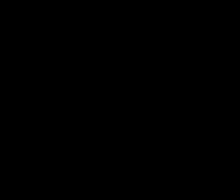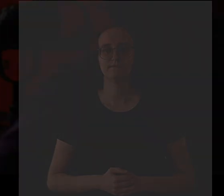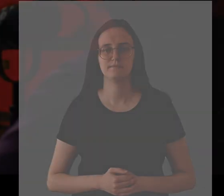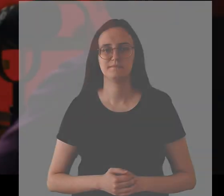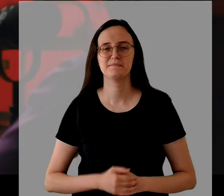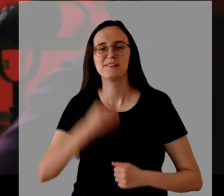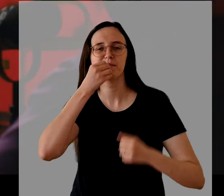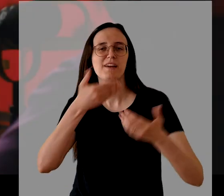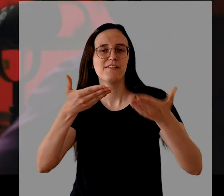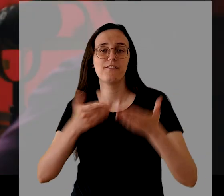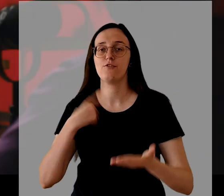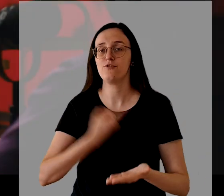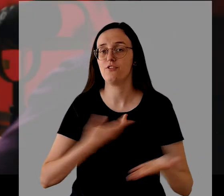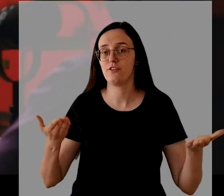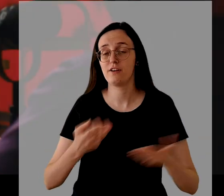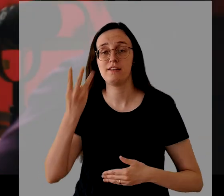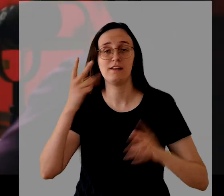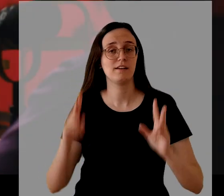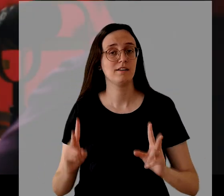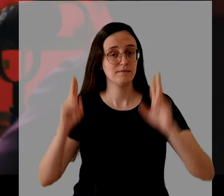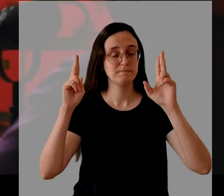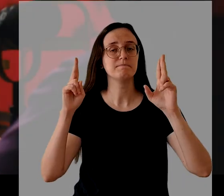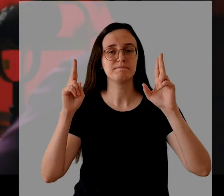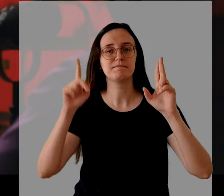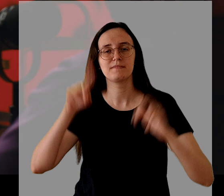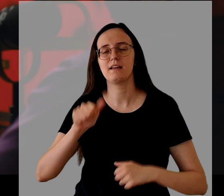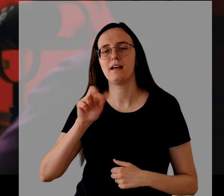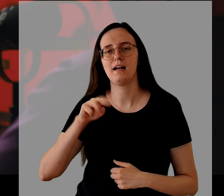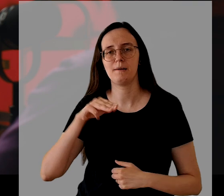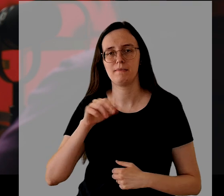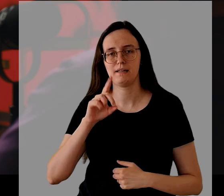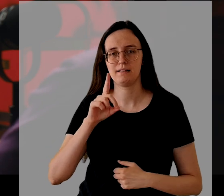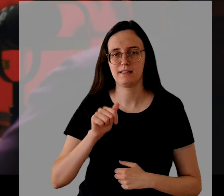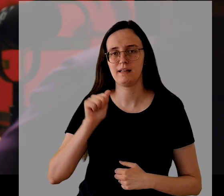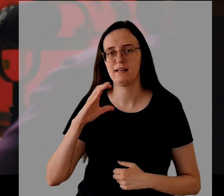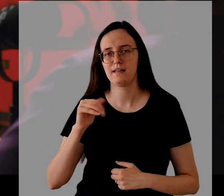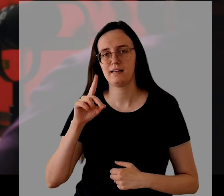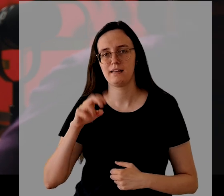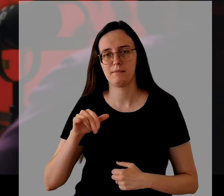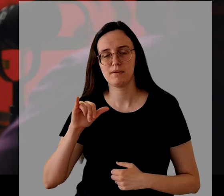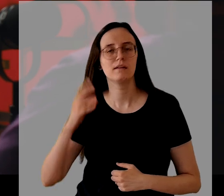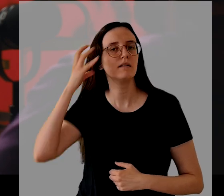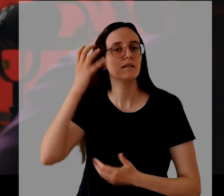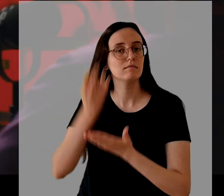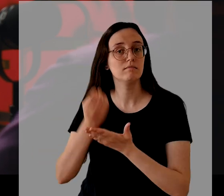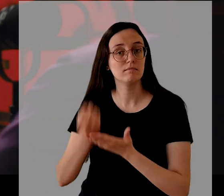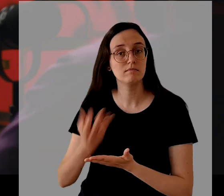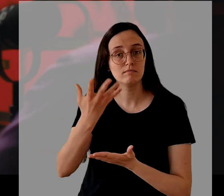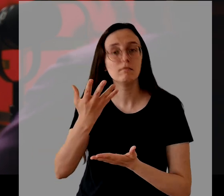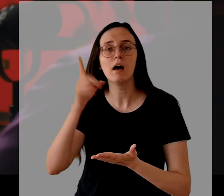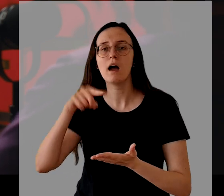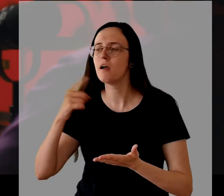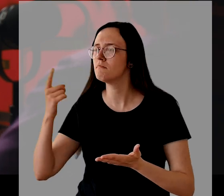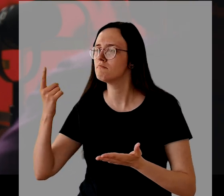Federal. Sejam bem-vindos ao nosso terceiro episódio do Armada Academy Podcast, que é